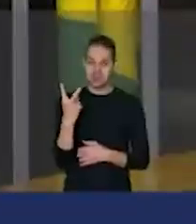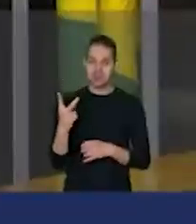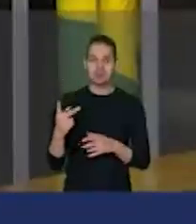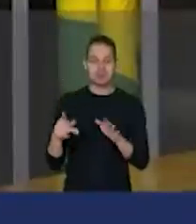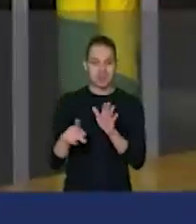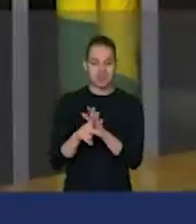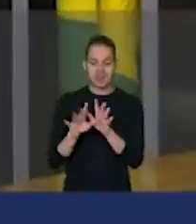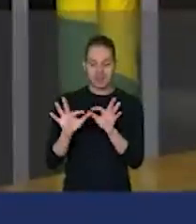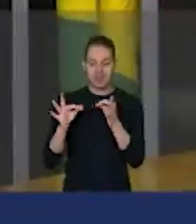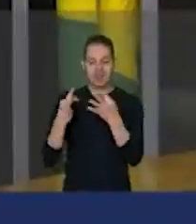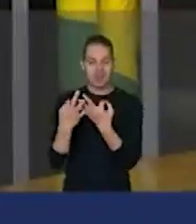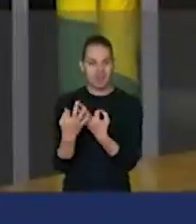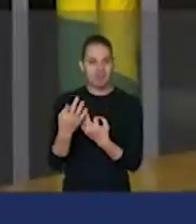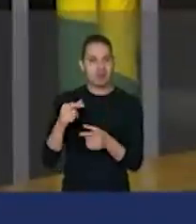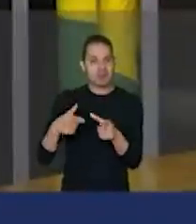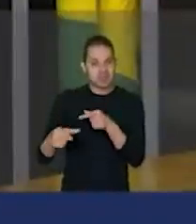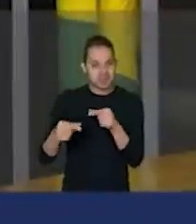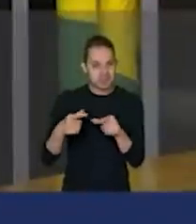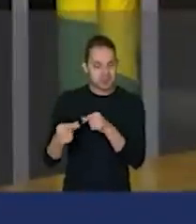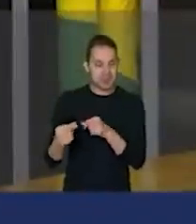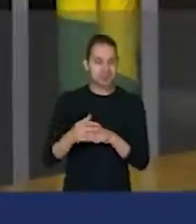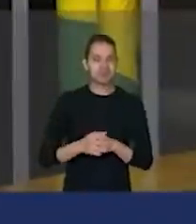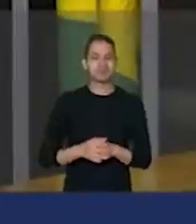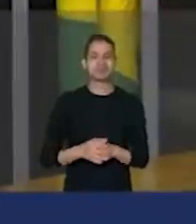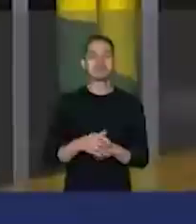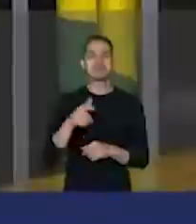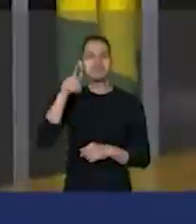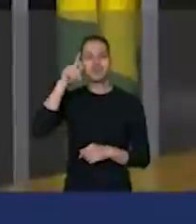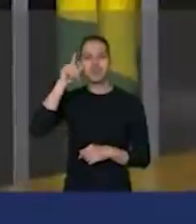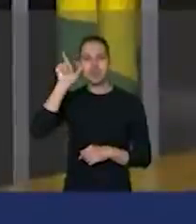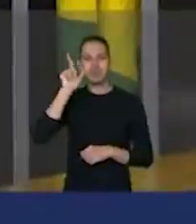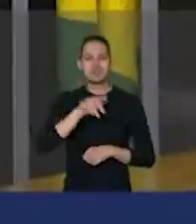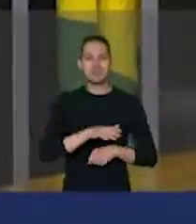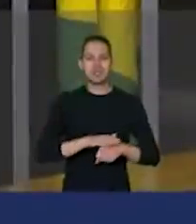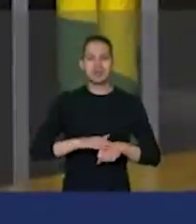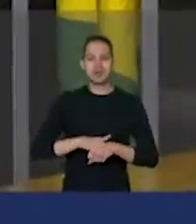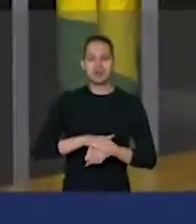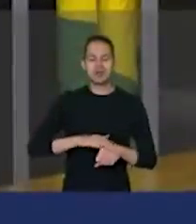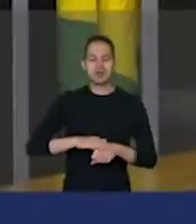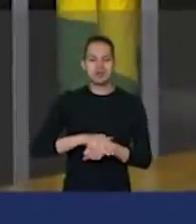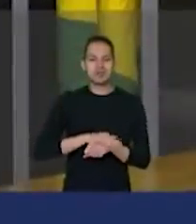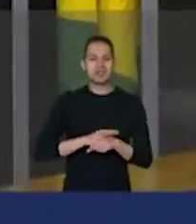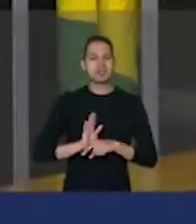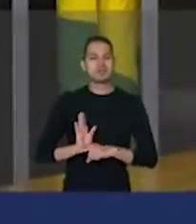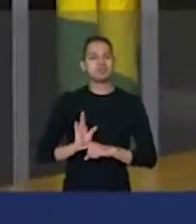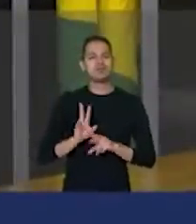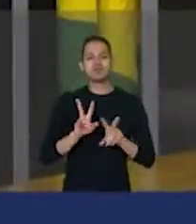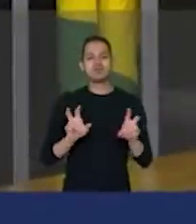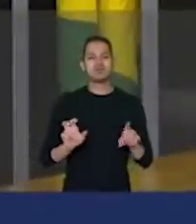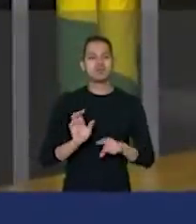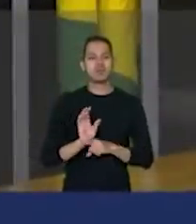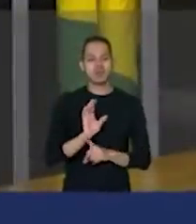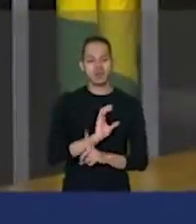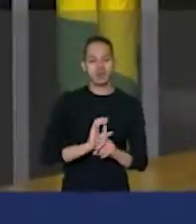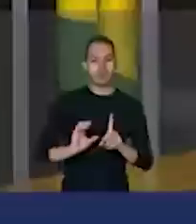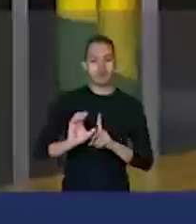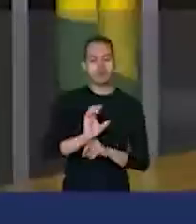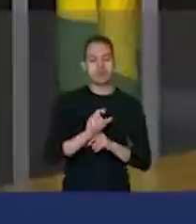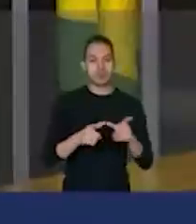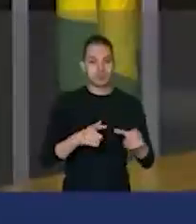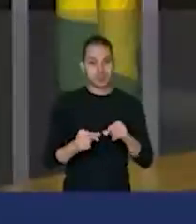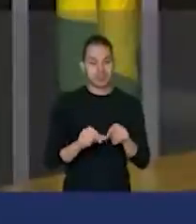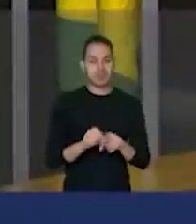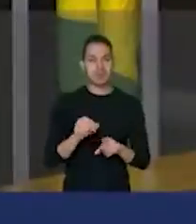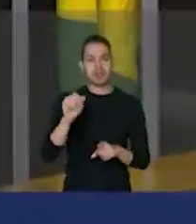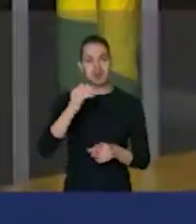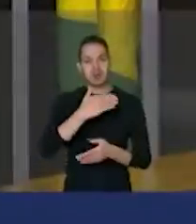ressaltar antes de tudo né nós conversávamos ontem sobre a grande contribuição da comunidade japonesa e do governo e do